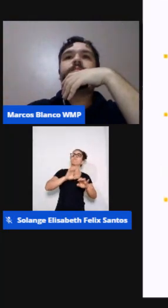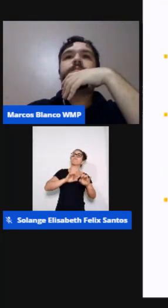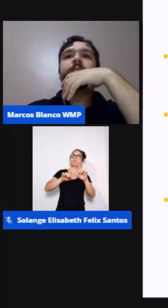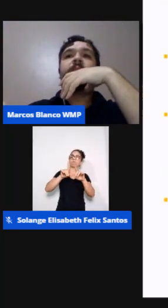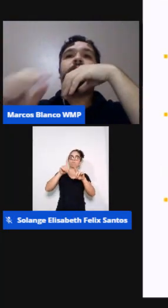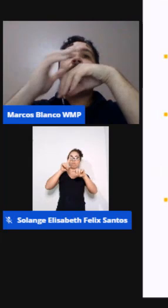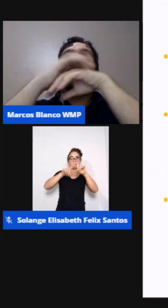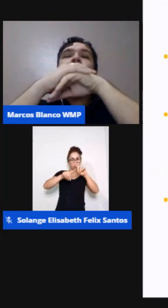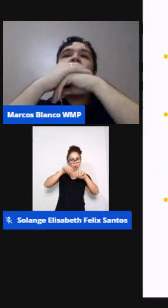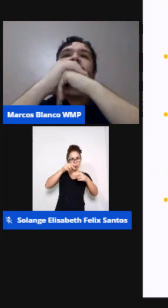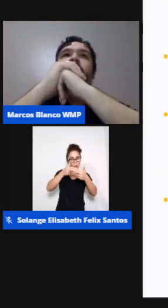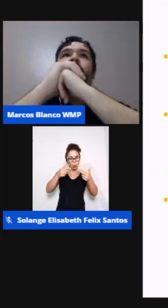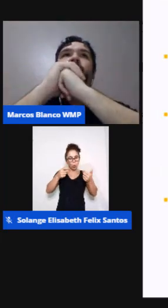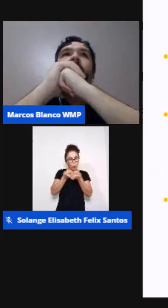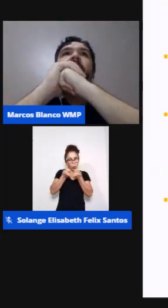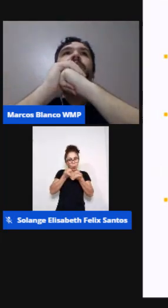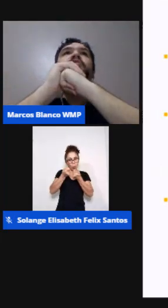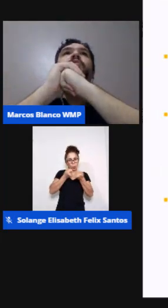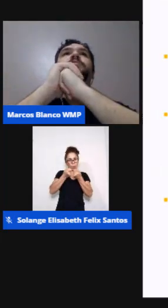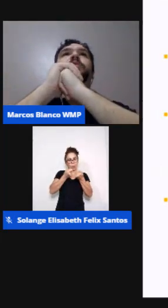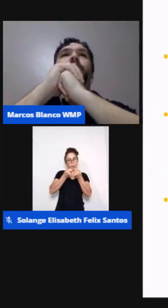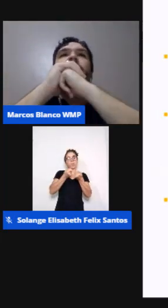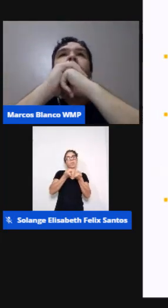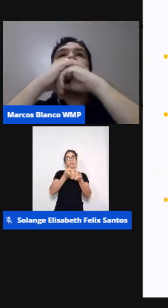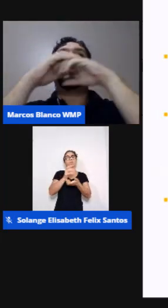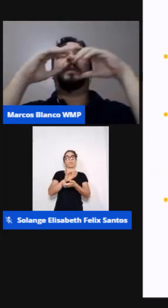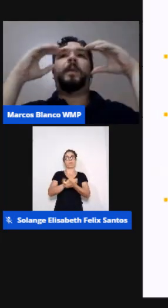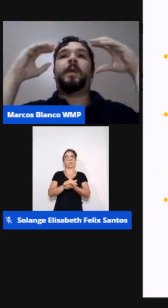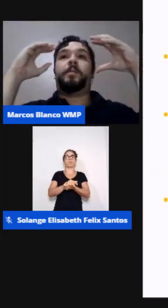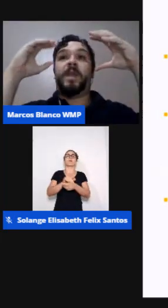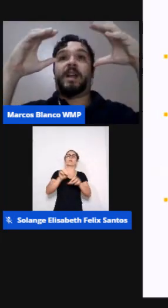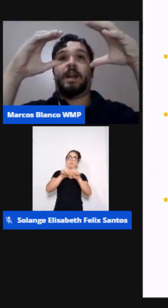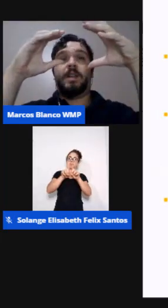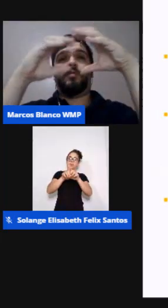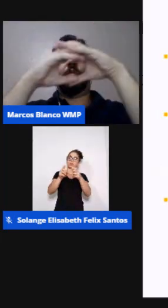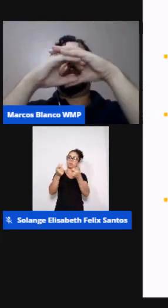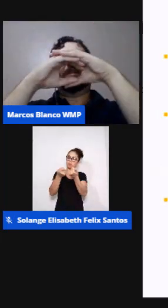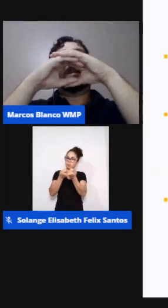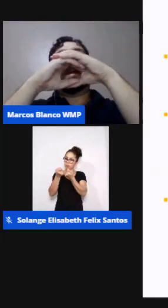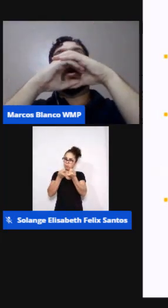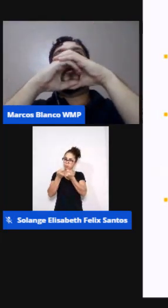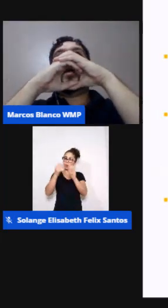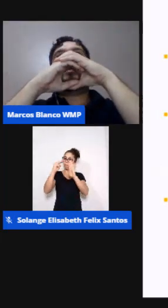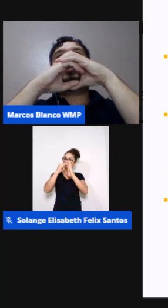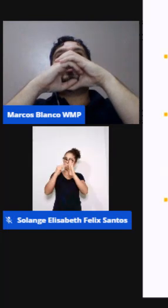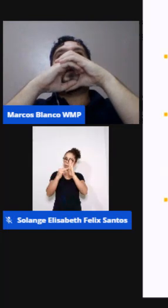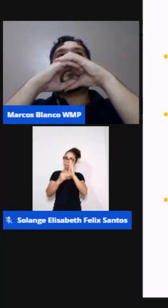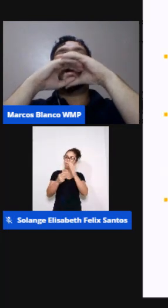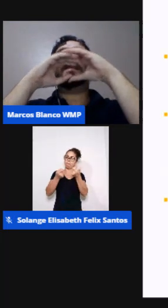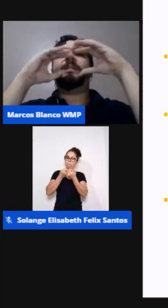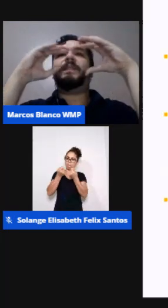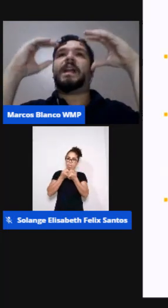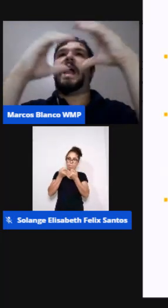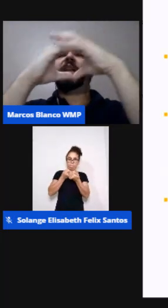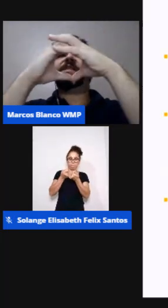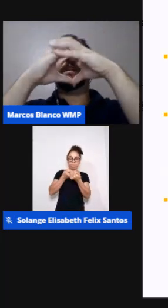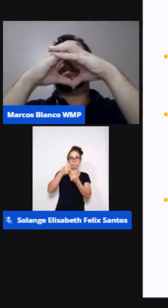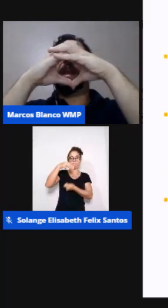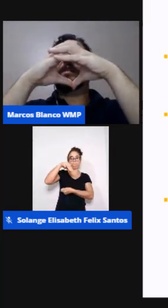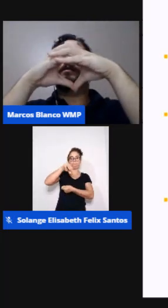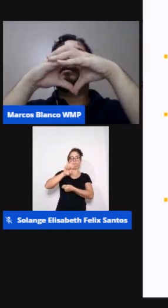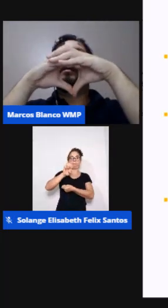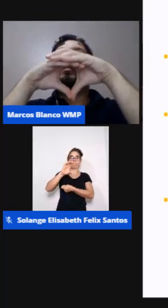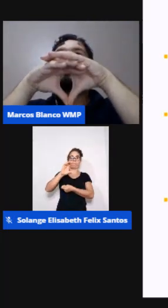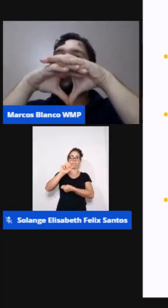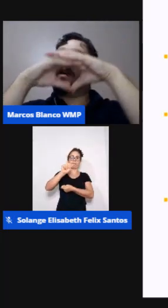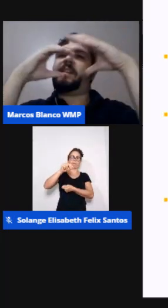conhece. Nós temos o método de controle mecânico, é o método mais eficaz